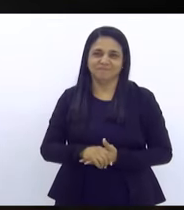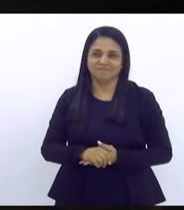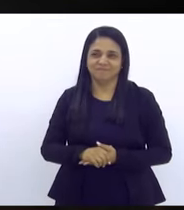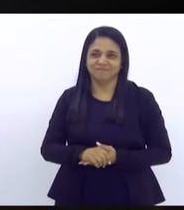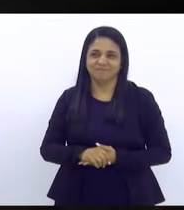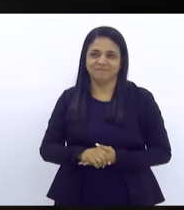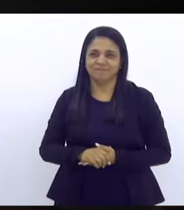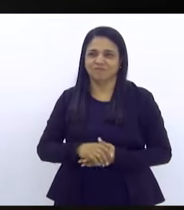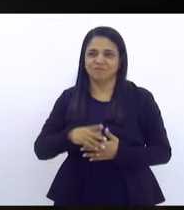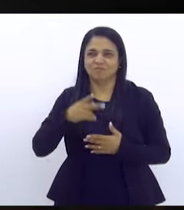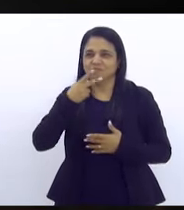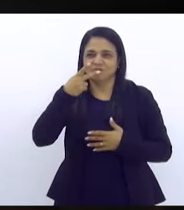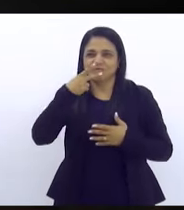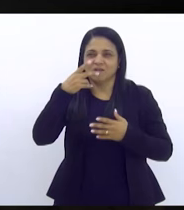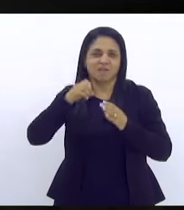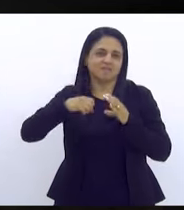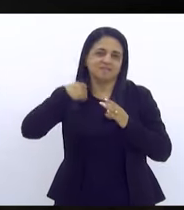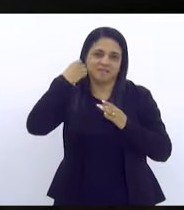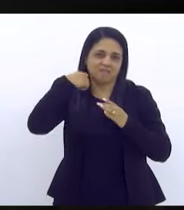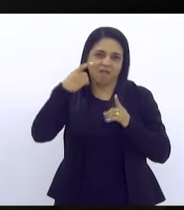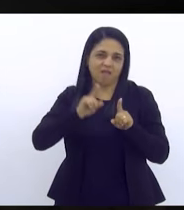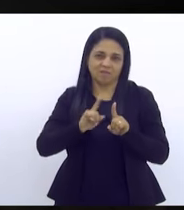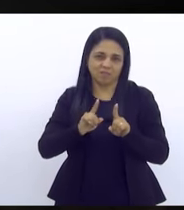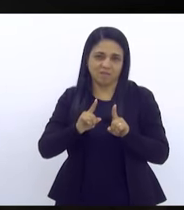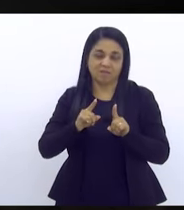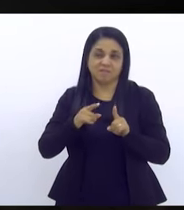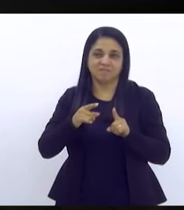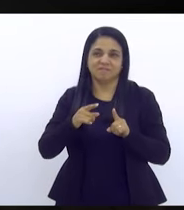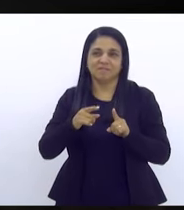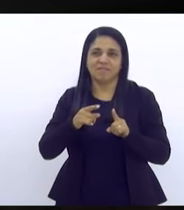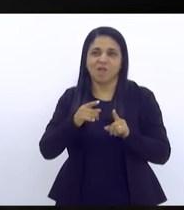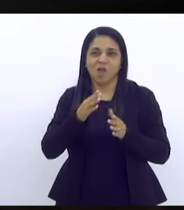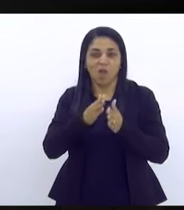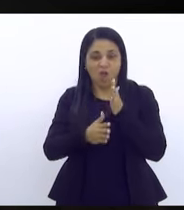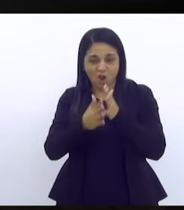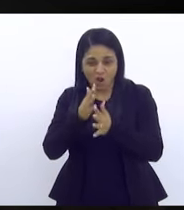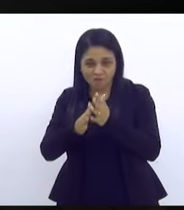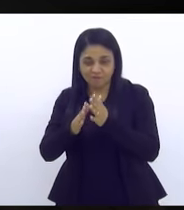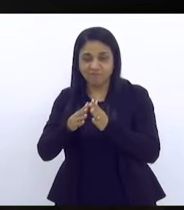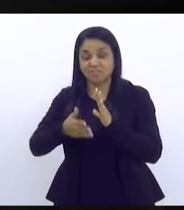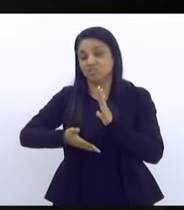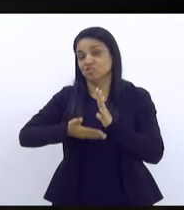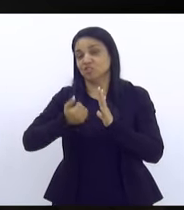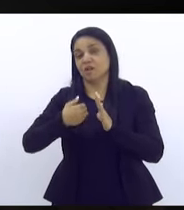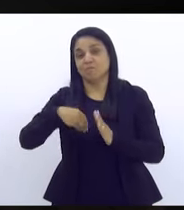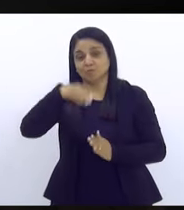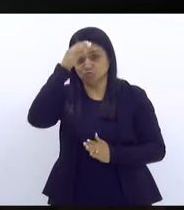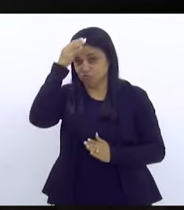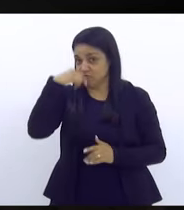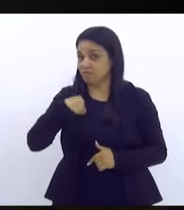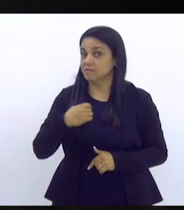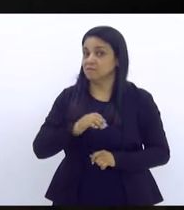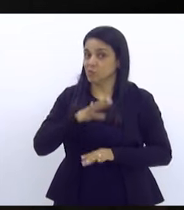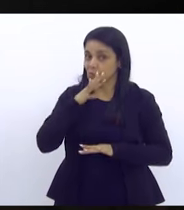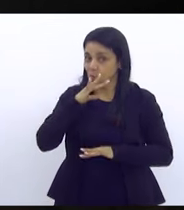de Câmara e de Senado. A encrenca vai ser querer tirar o meu Tia. E o negócio vai pegar.